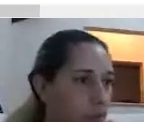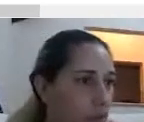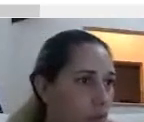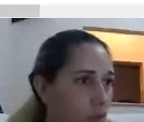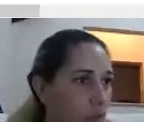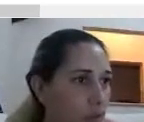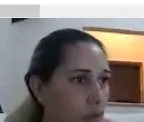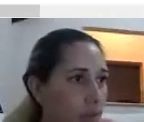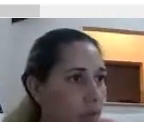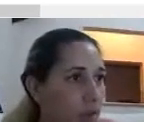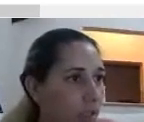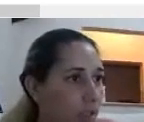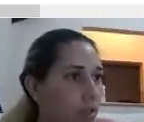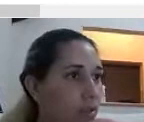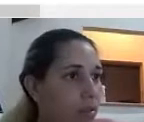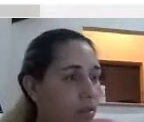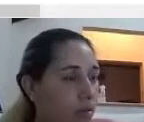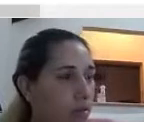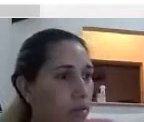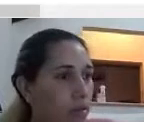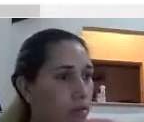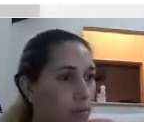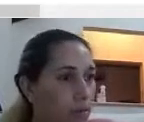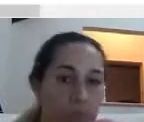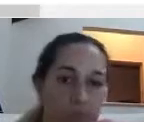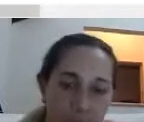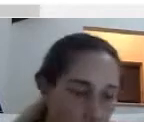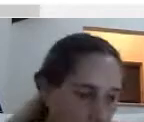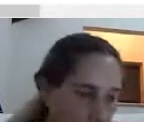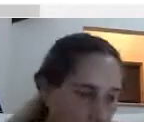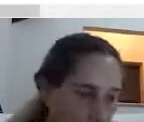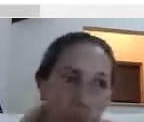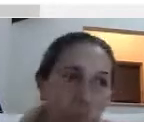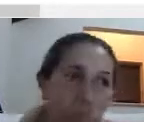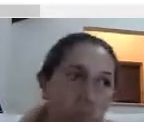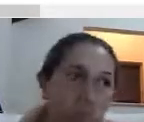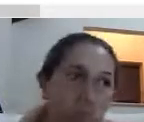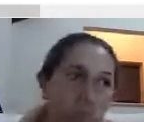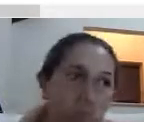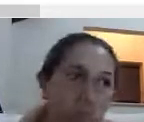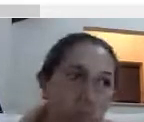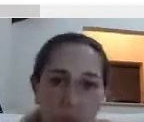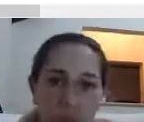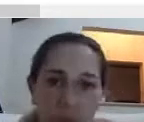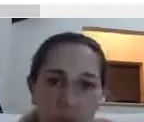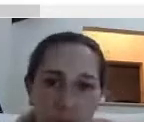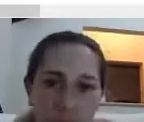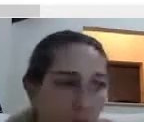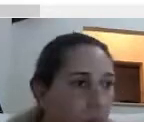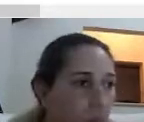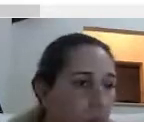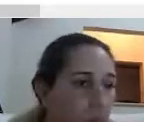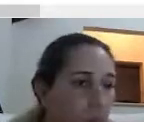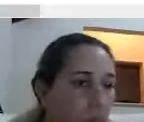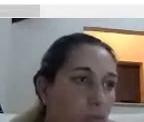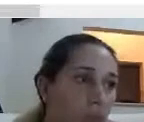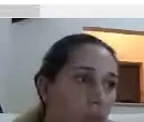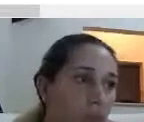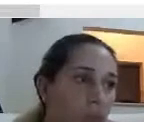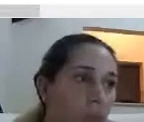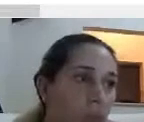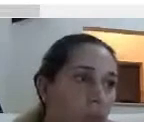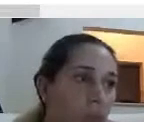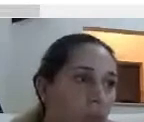O dicionário deve ter as seguintes informações: descrição dos nomes das tabelas, relações e atributos, tipo